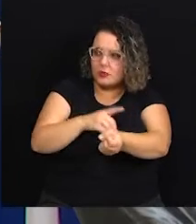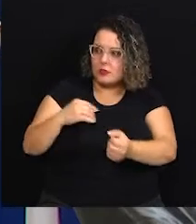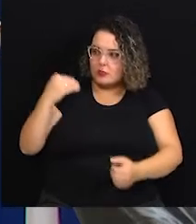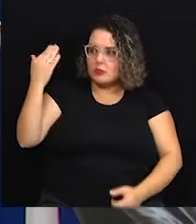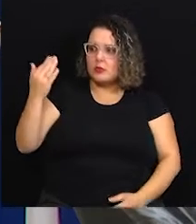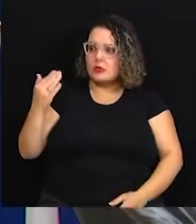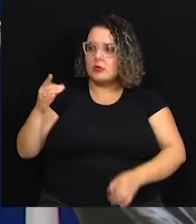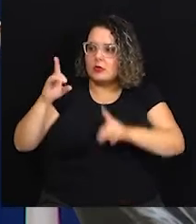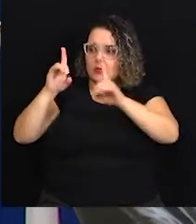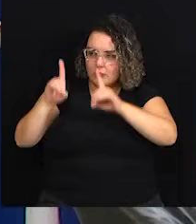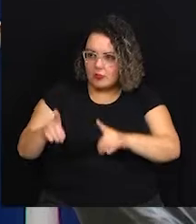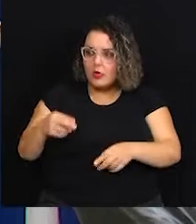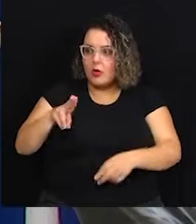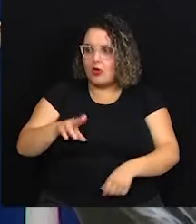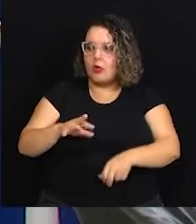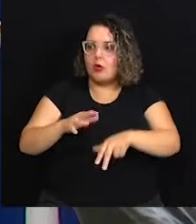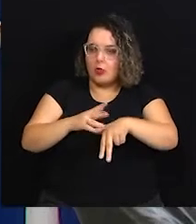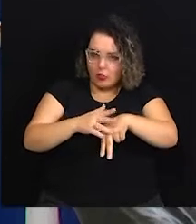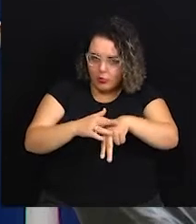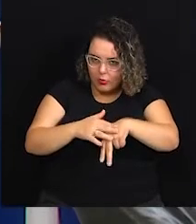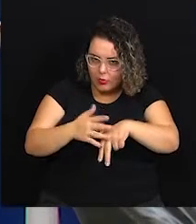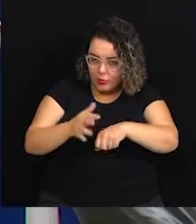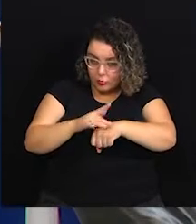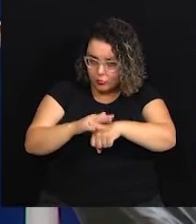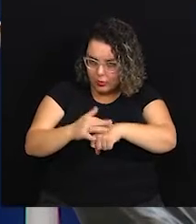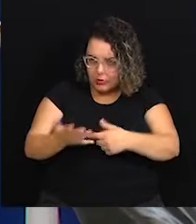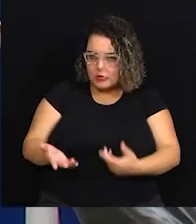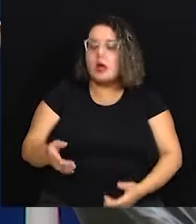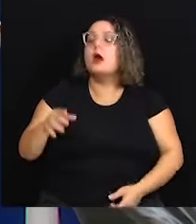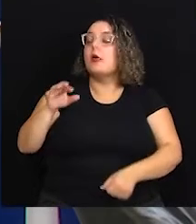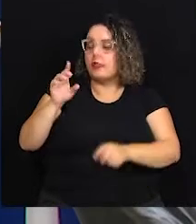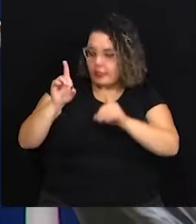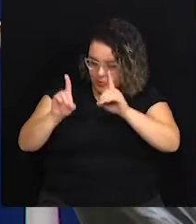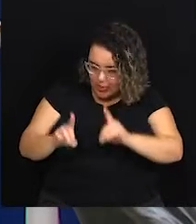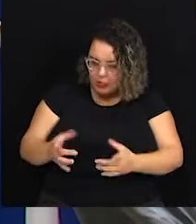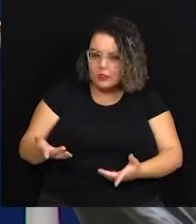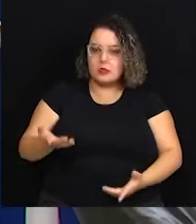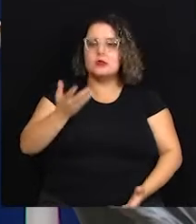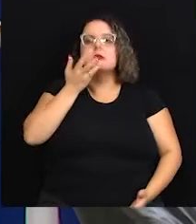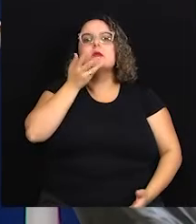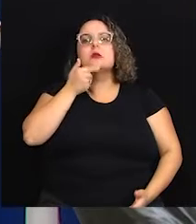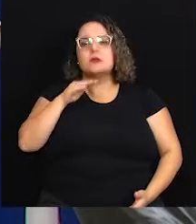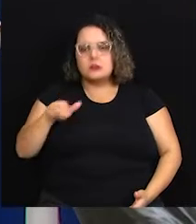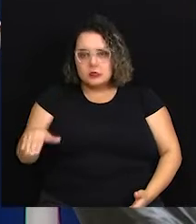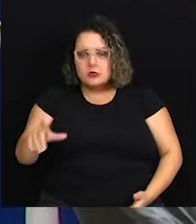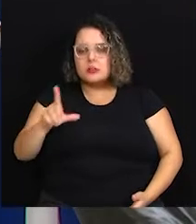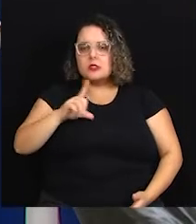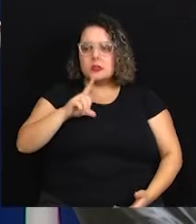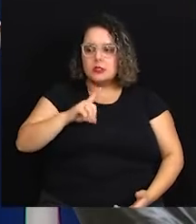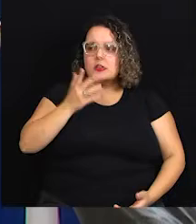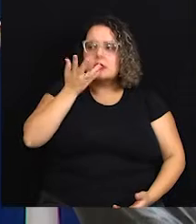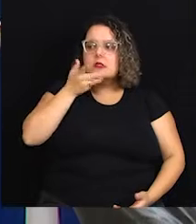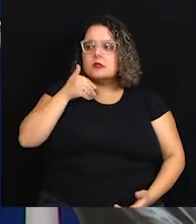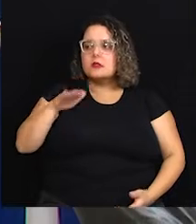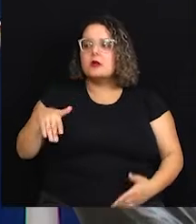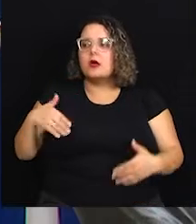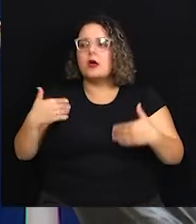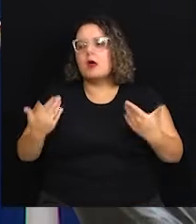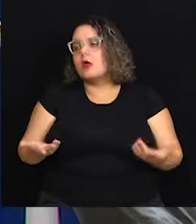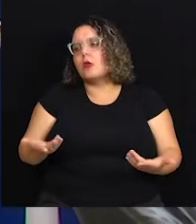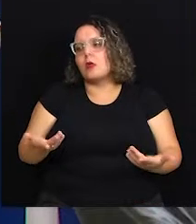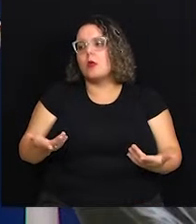deficiência, patologia... Deficiência. E nas crianças, você falou que também tem crianças, qual